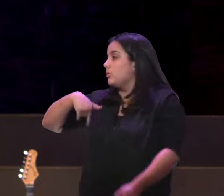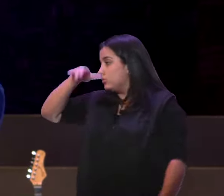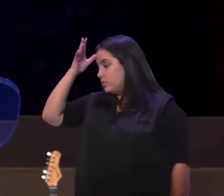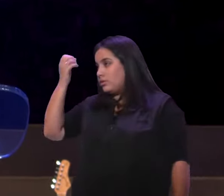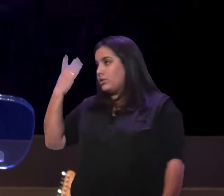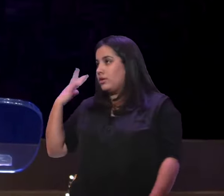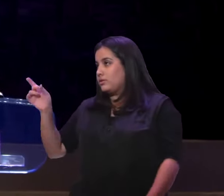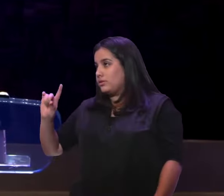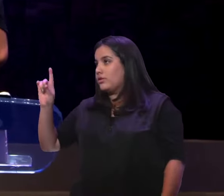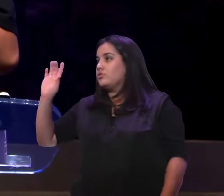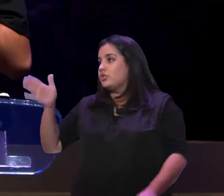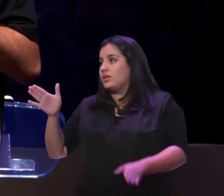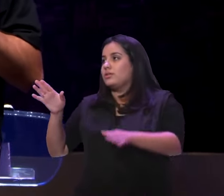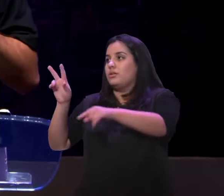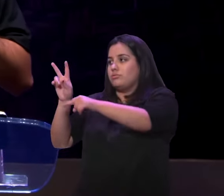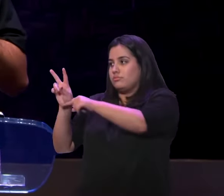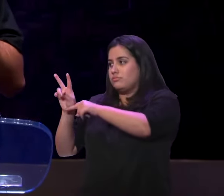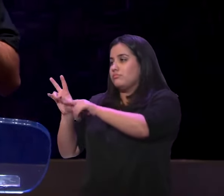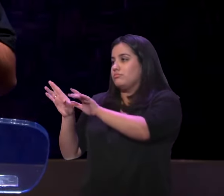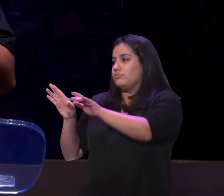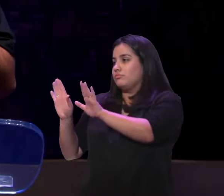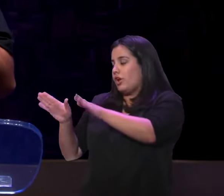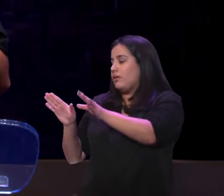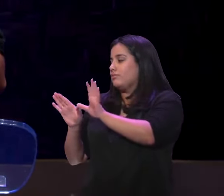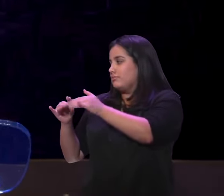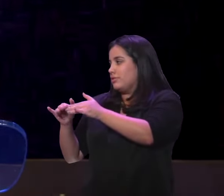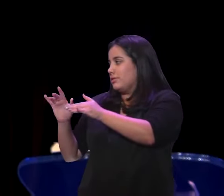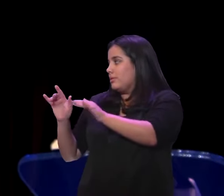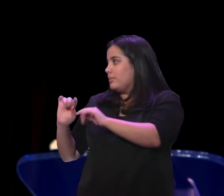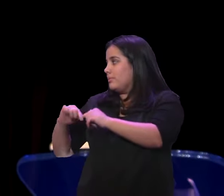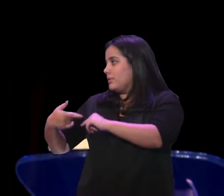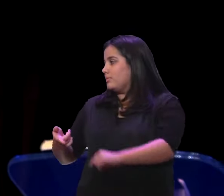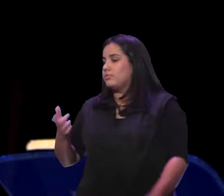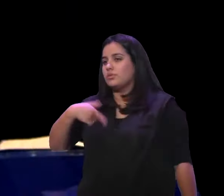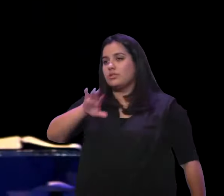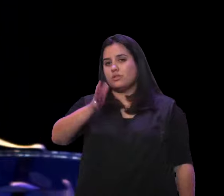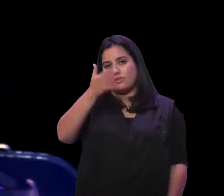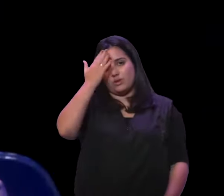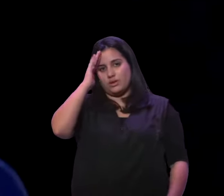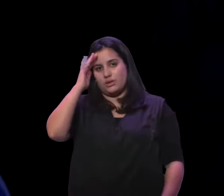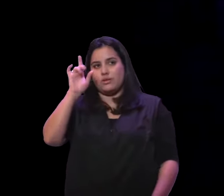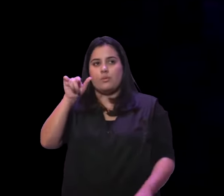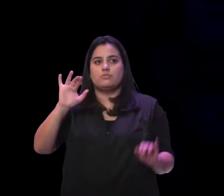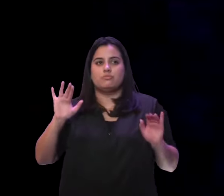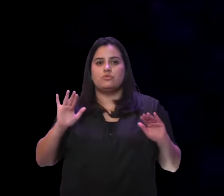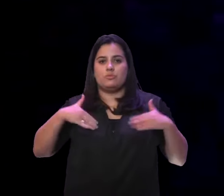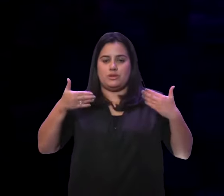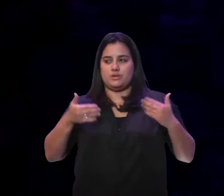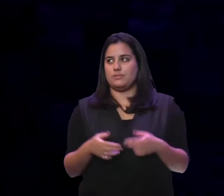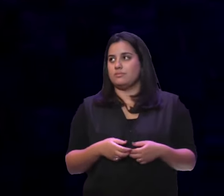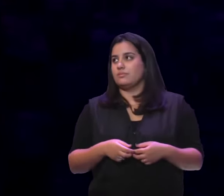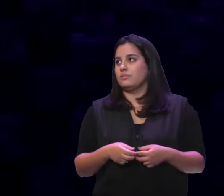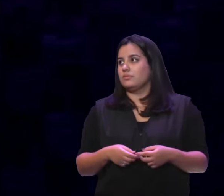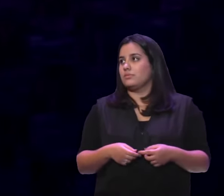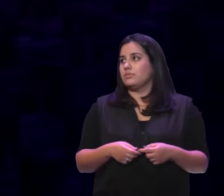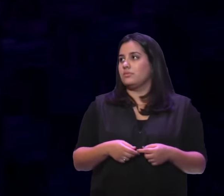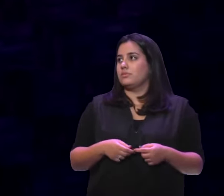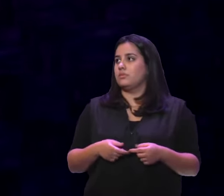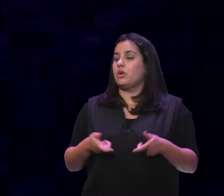para depois. Mas vamos seguir aqui, vocês já vão entender uma surpresinha que a gente vai fazer. Hoje a gente